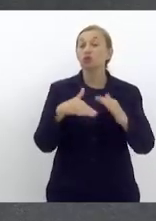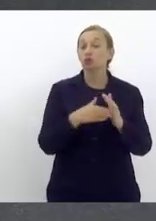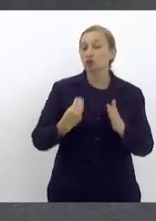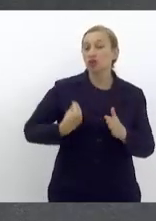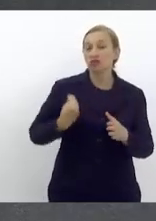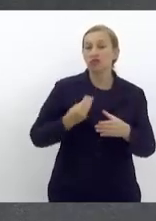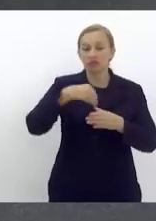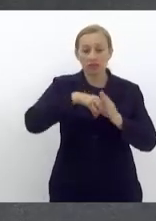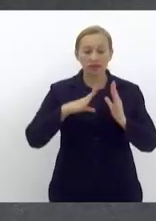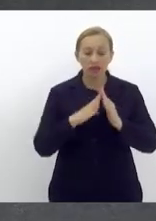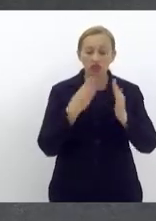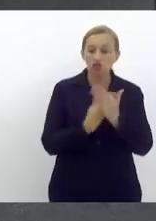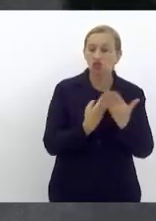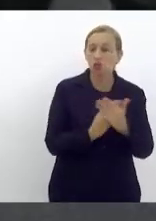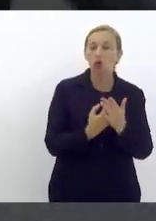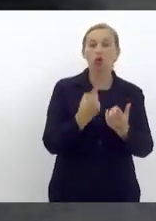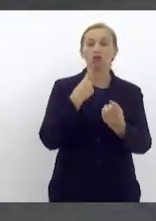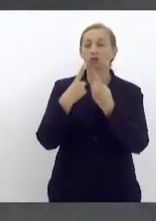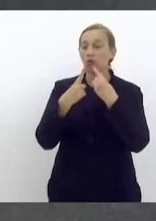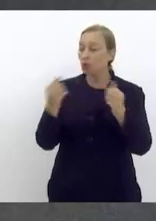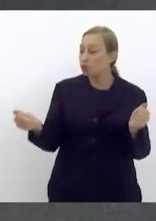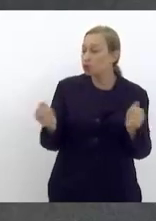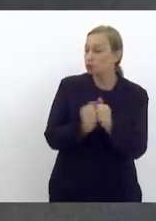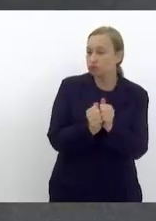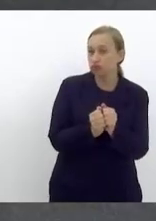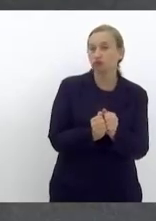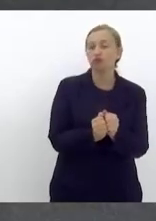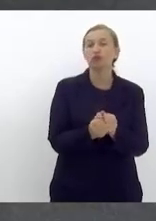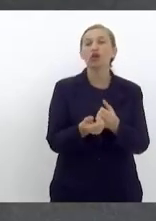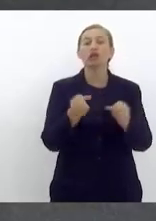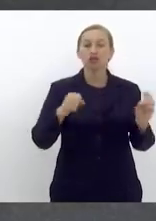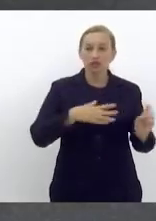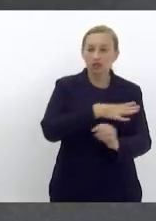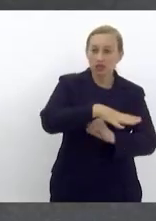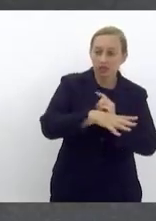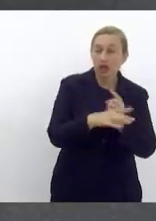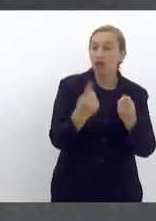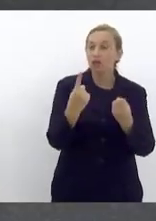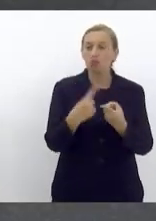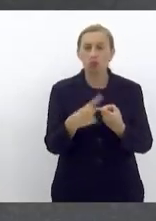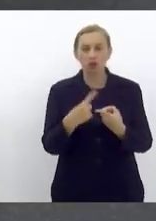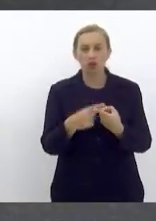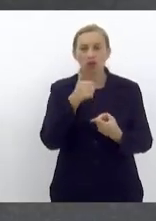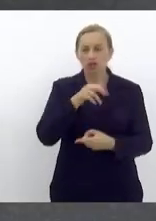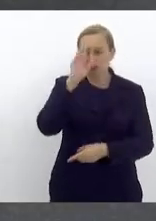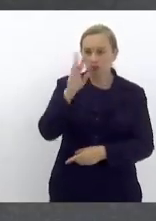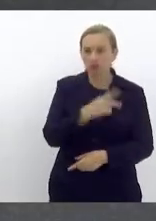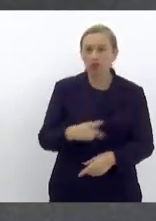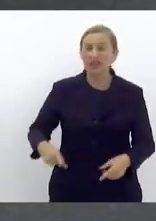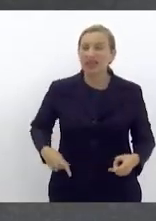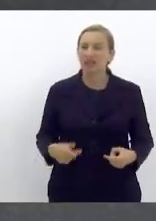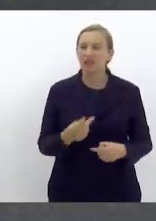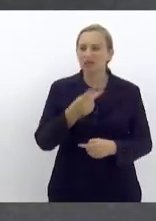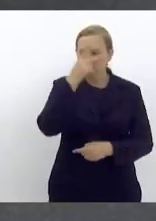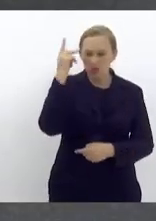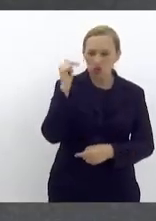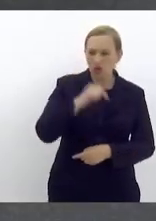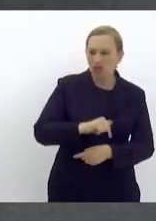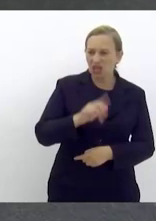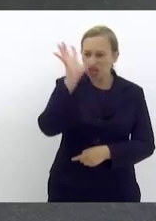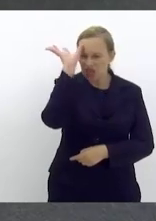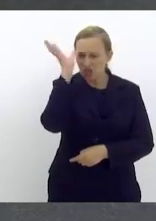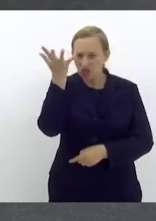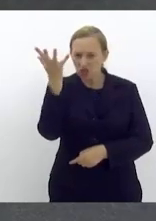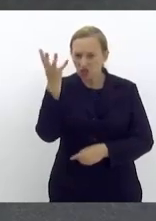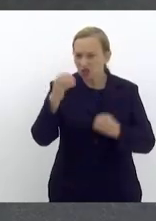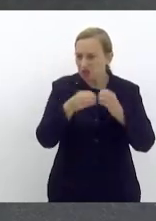esse debate tem que ser feito junto com a escola, tem que ser feito com a sociedade, porque, senhora presidenta, ninguém aqui tem soluções